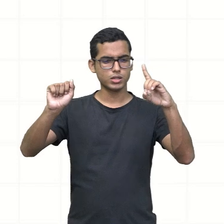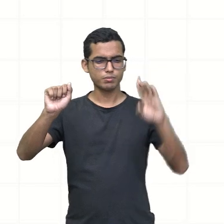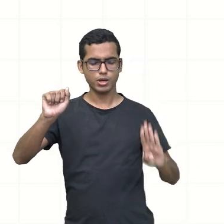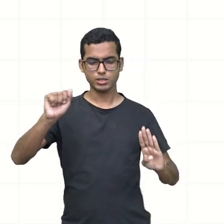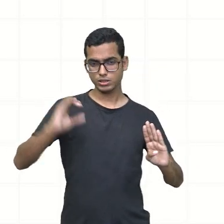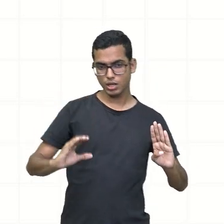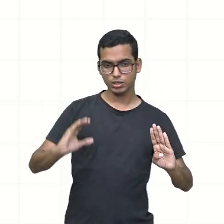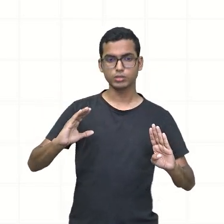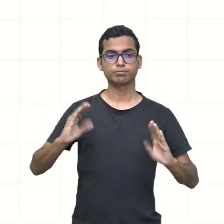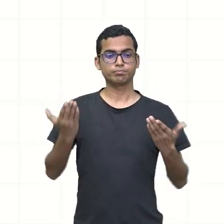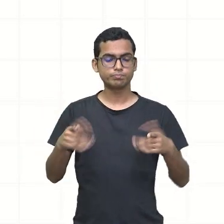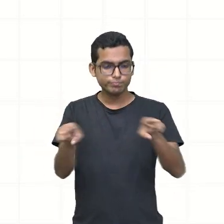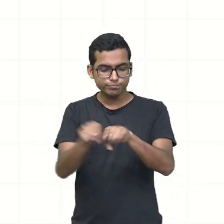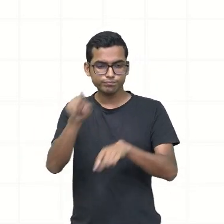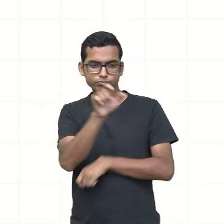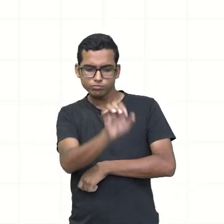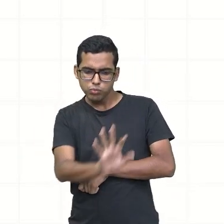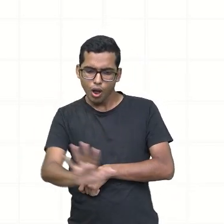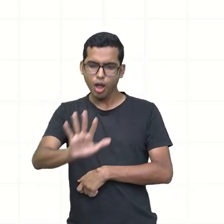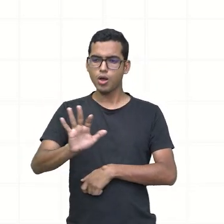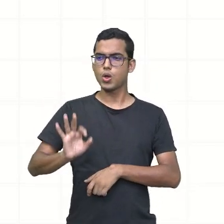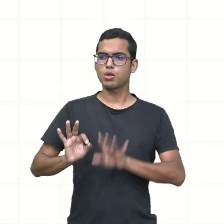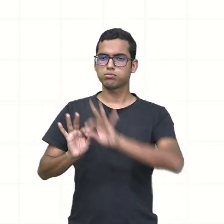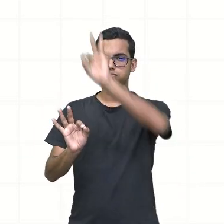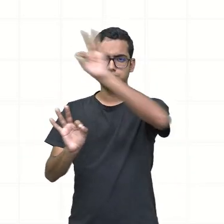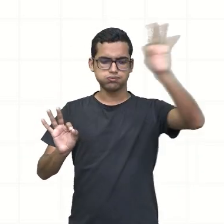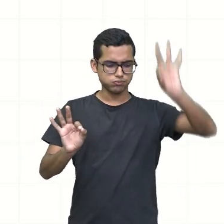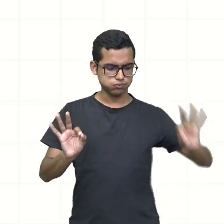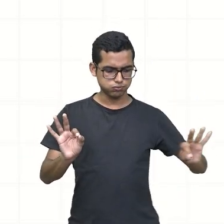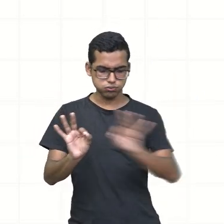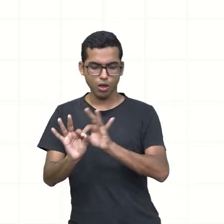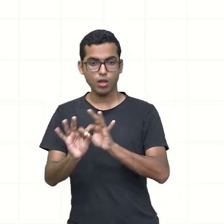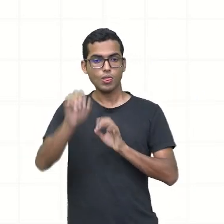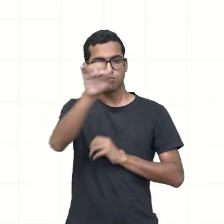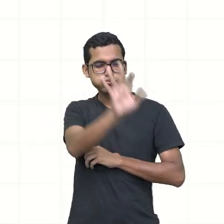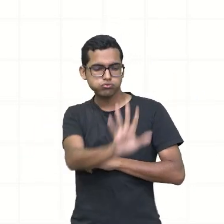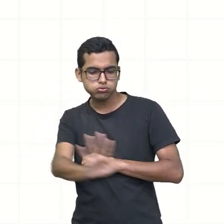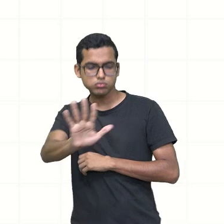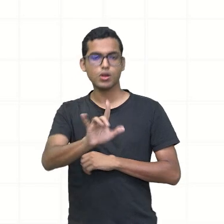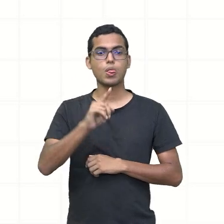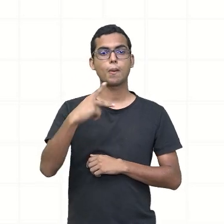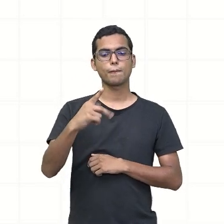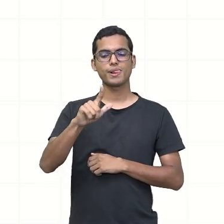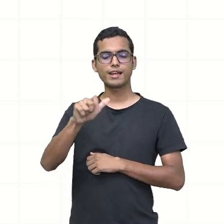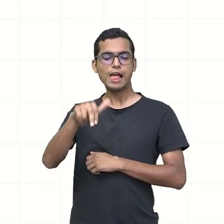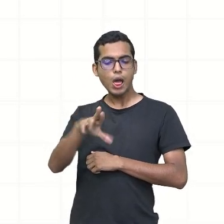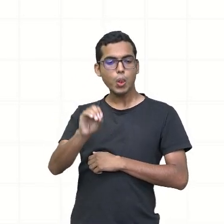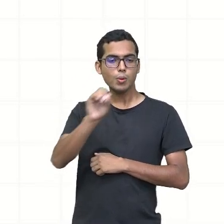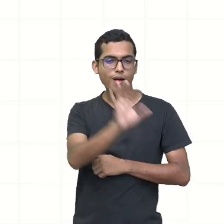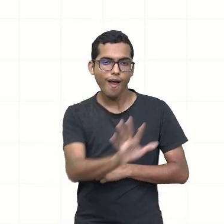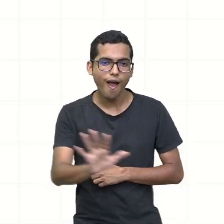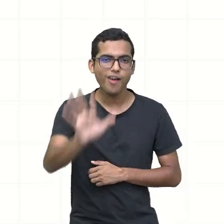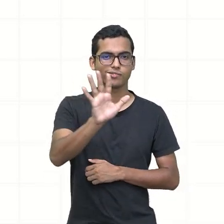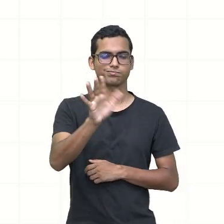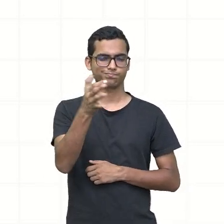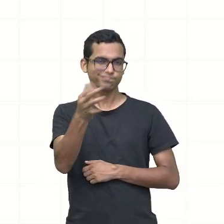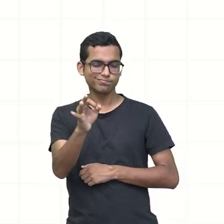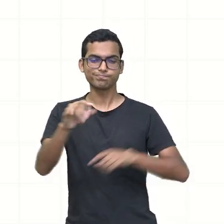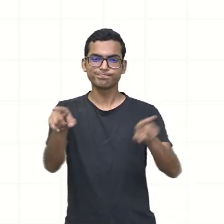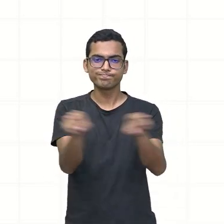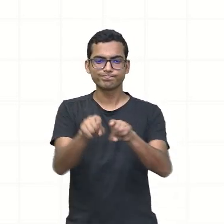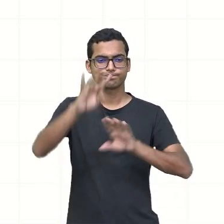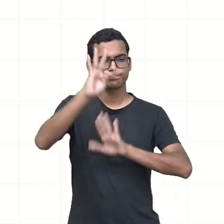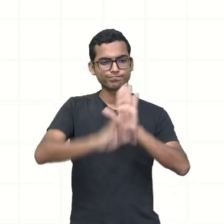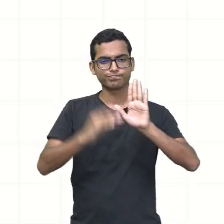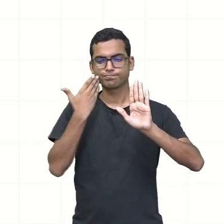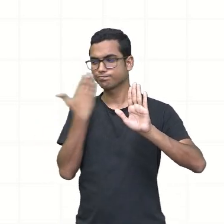espaço compreendido entre esses segmentos, tá bom? Isso é a tradução de todo esse texto que nós temos